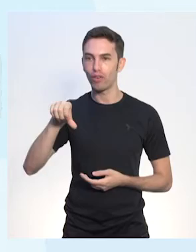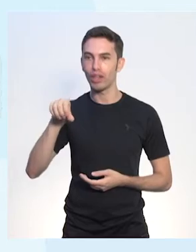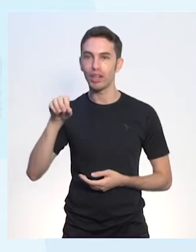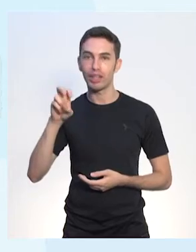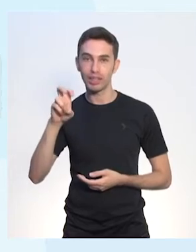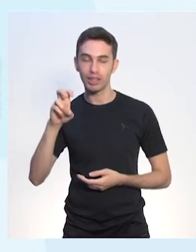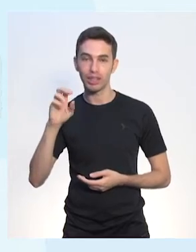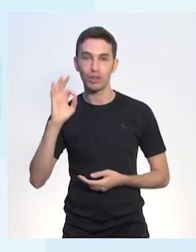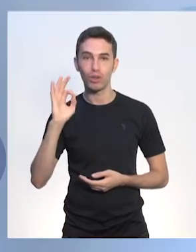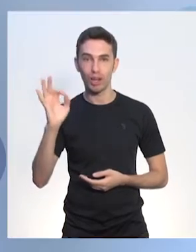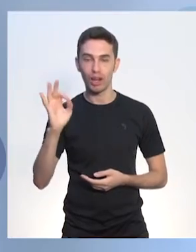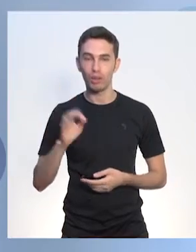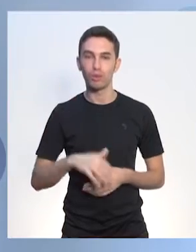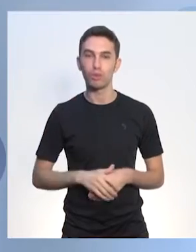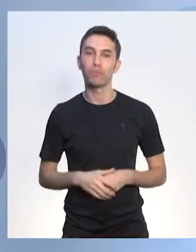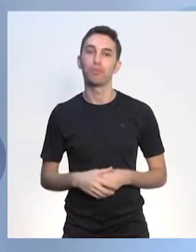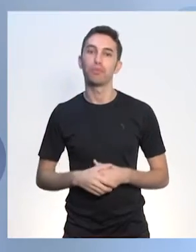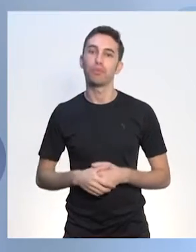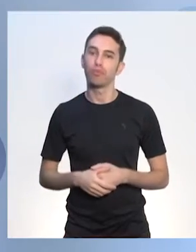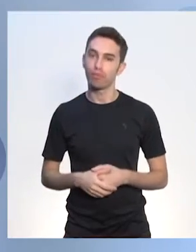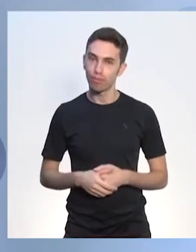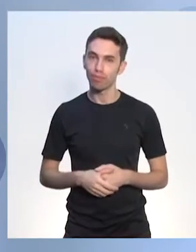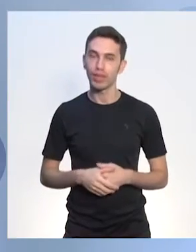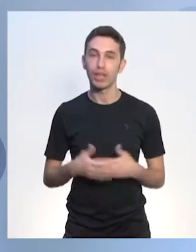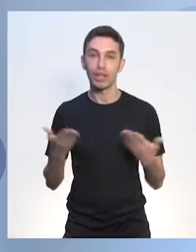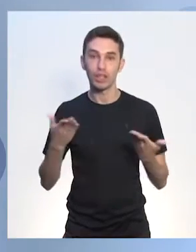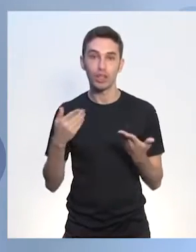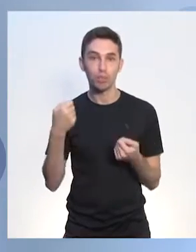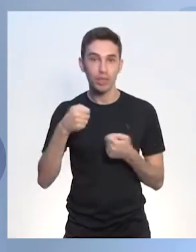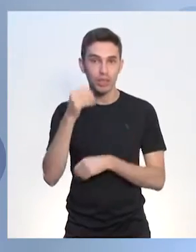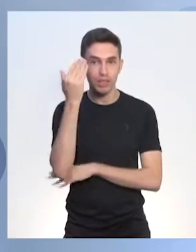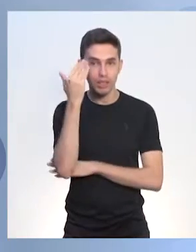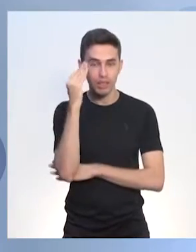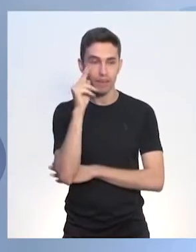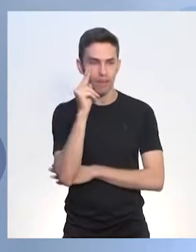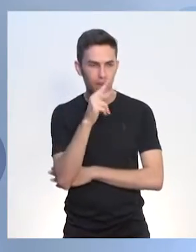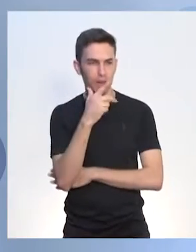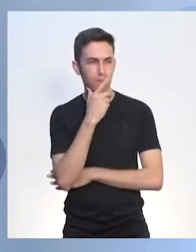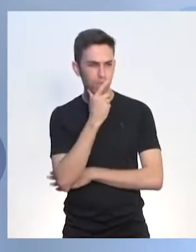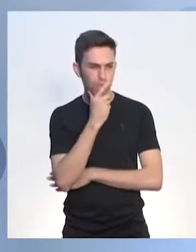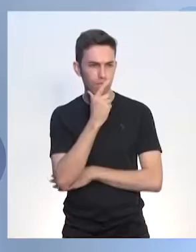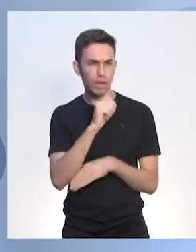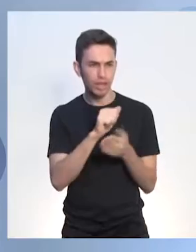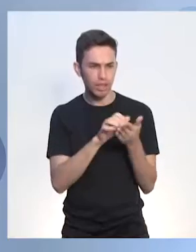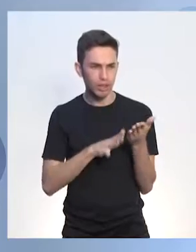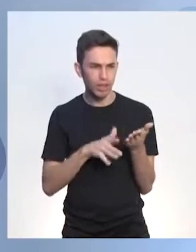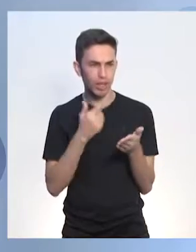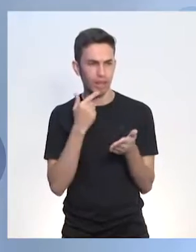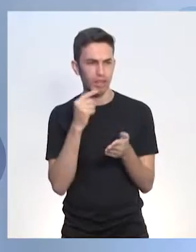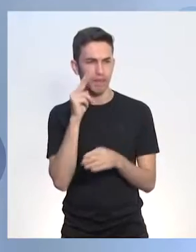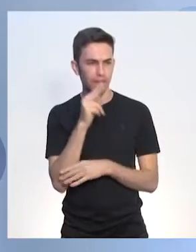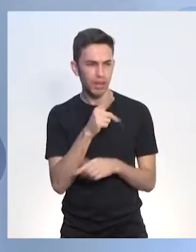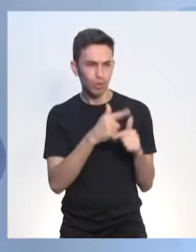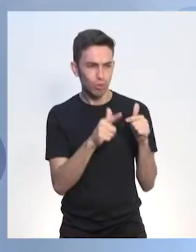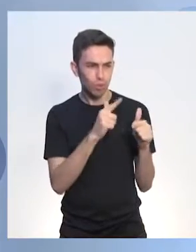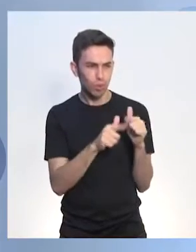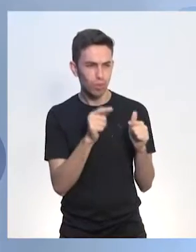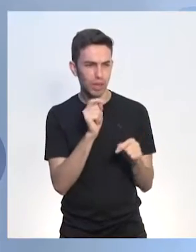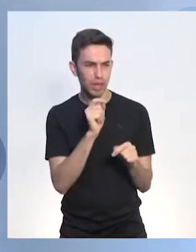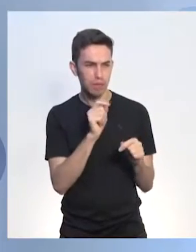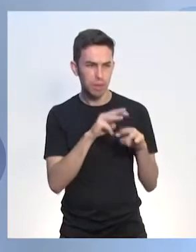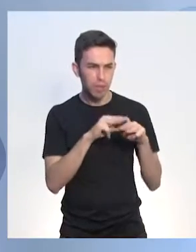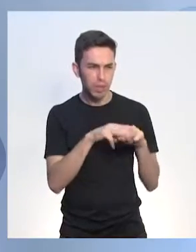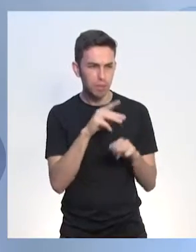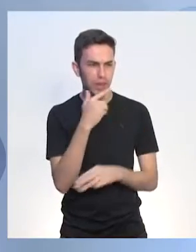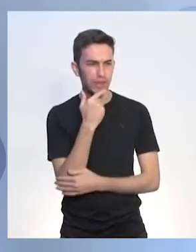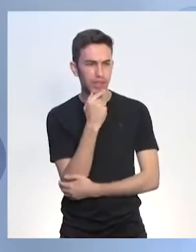95 graus. Então, é isso que também a gente precisa conseguir entender quando a gente olha um exercício ou a gente olha um problema proposto. O